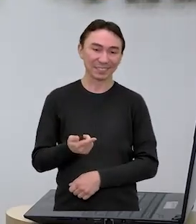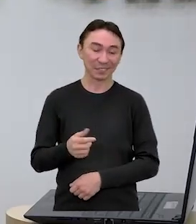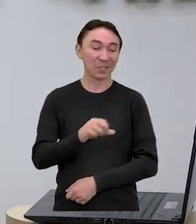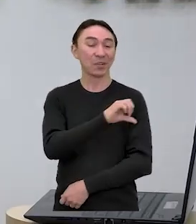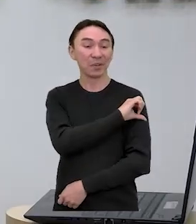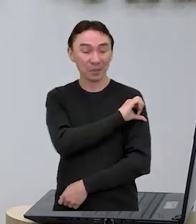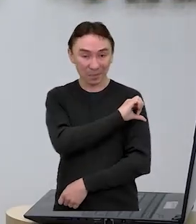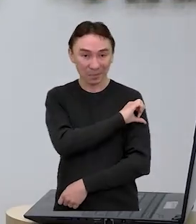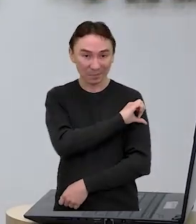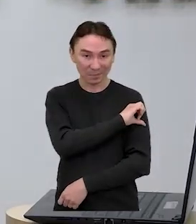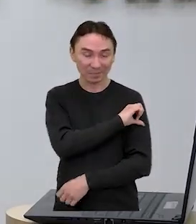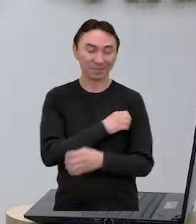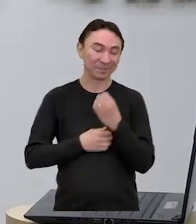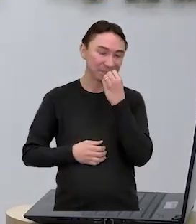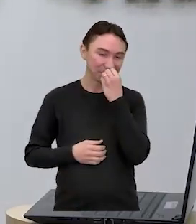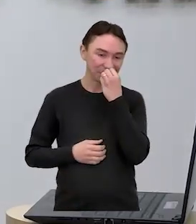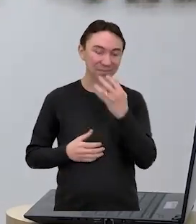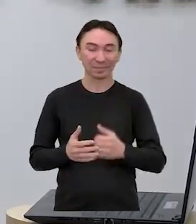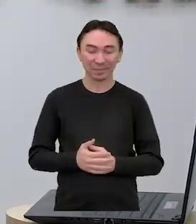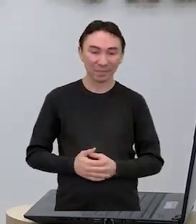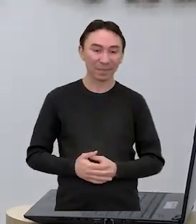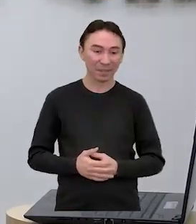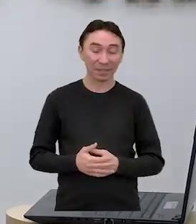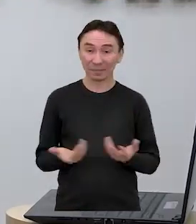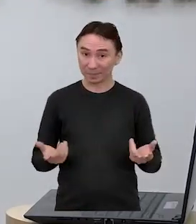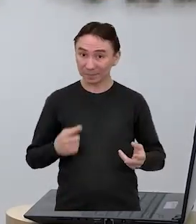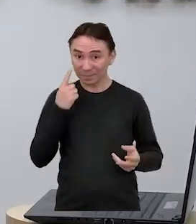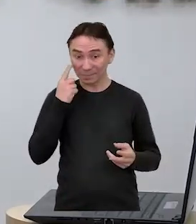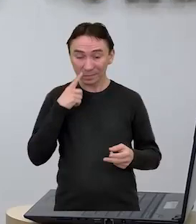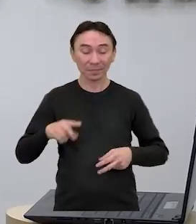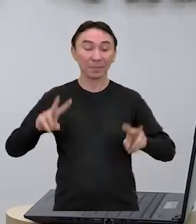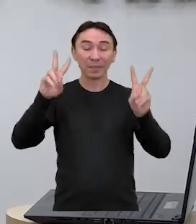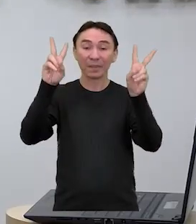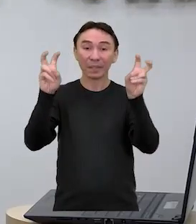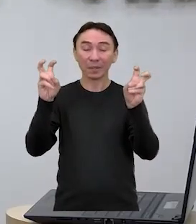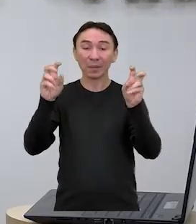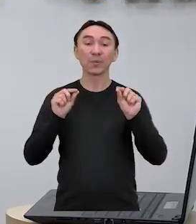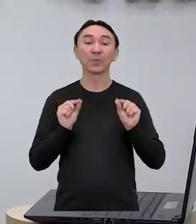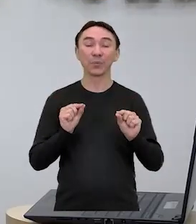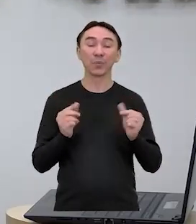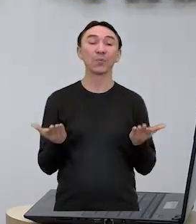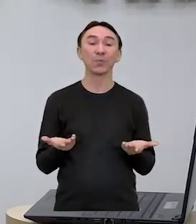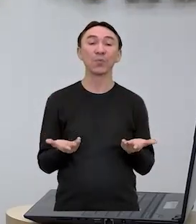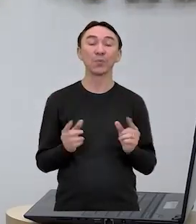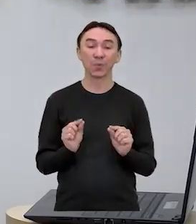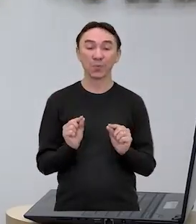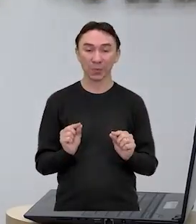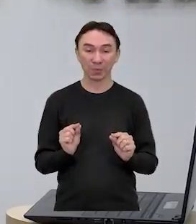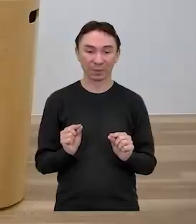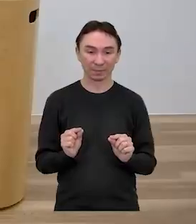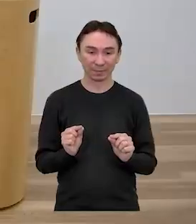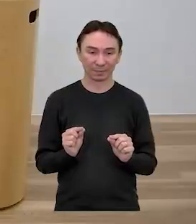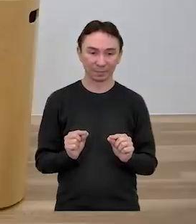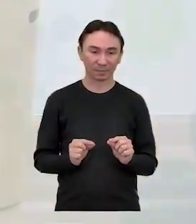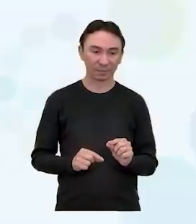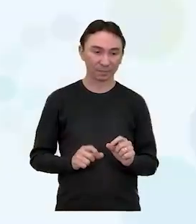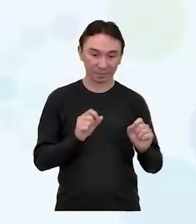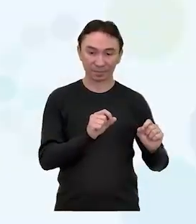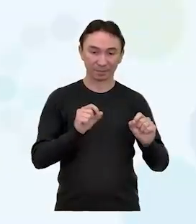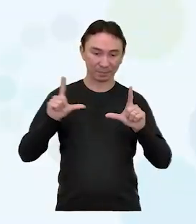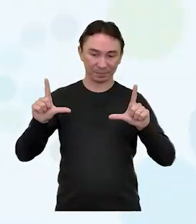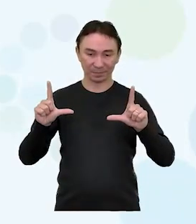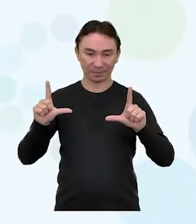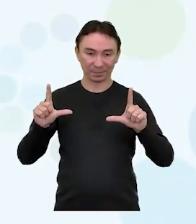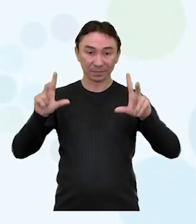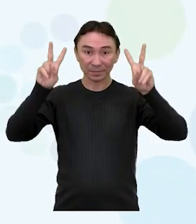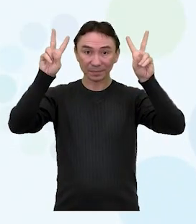Dos anos finais, né? A Luísa aí vai passar aí o tema da aula de hoje e o que vamos trabalhar, né, professor? É isso aí, vai aparecer na tela para vocês